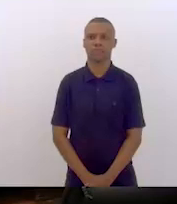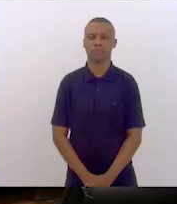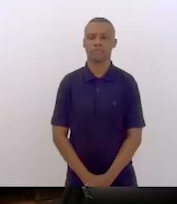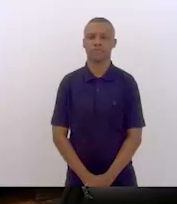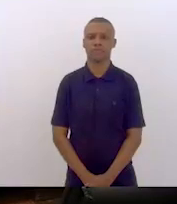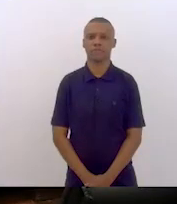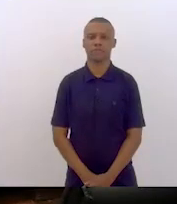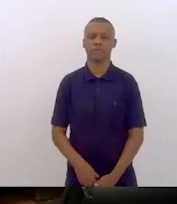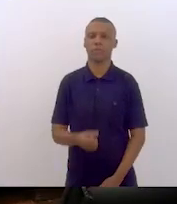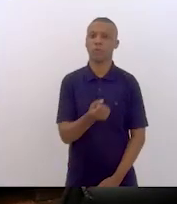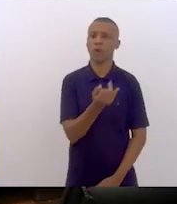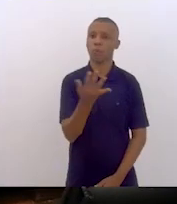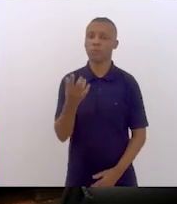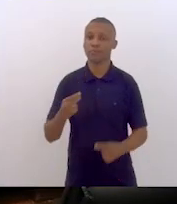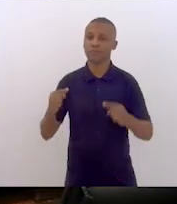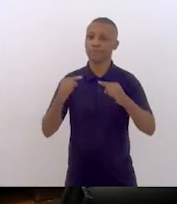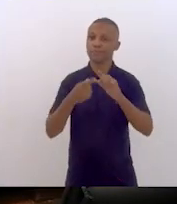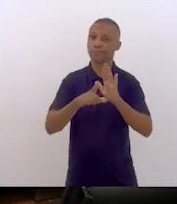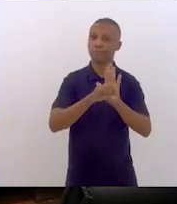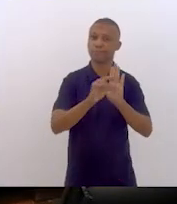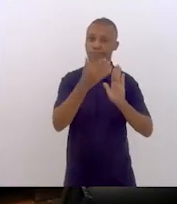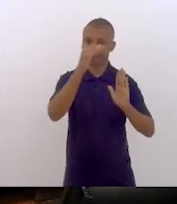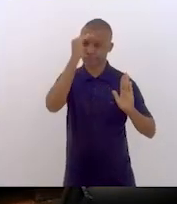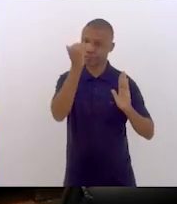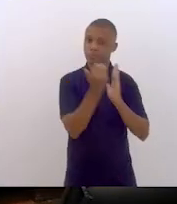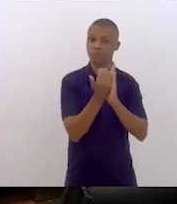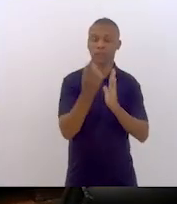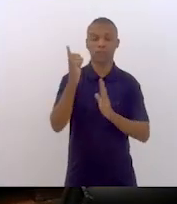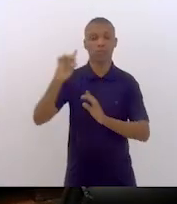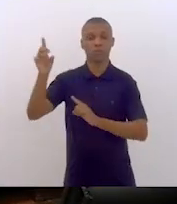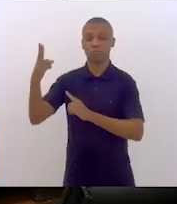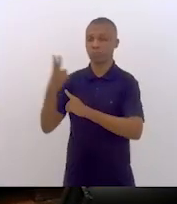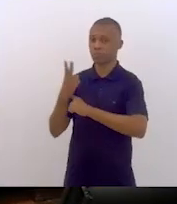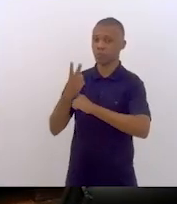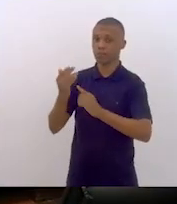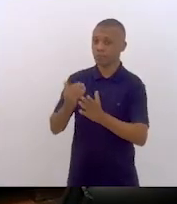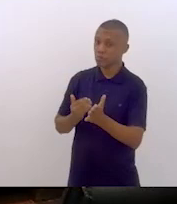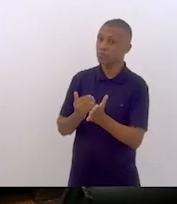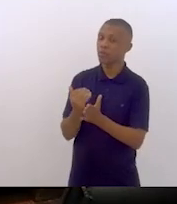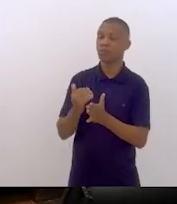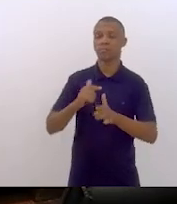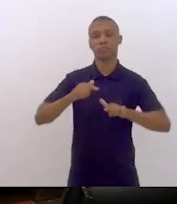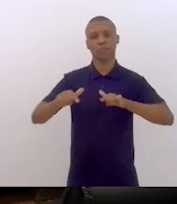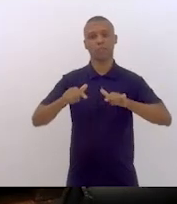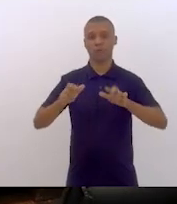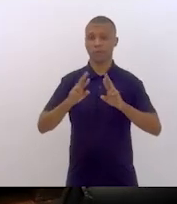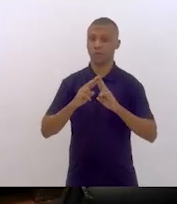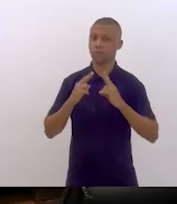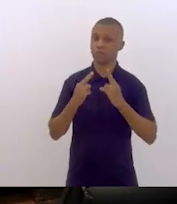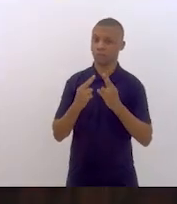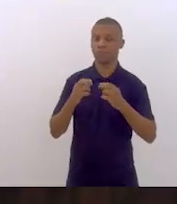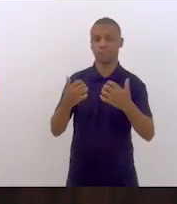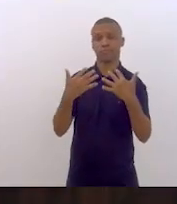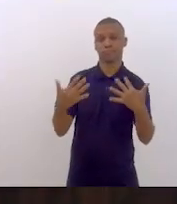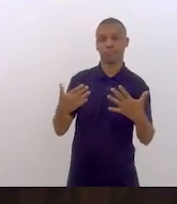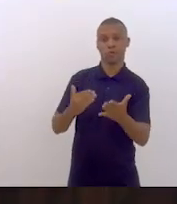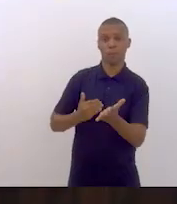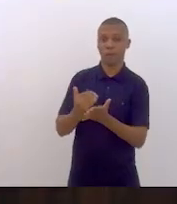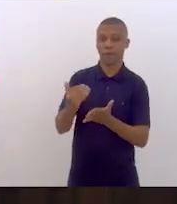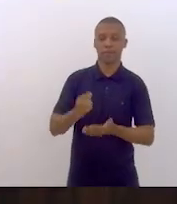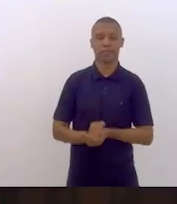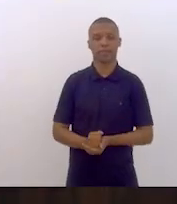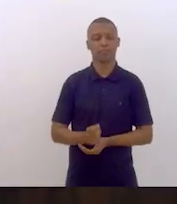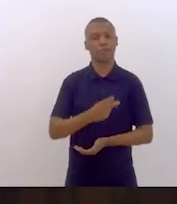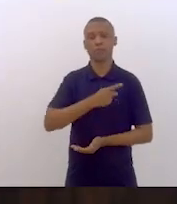havendo número legal e sobre a proteção de Deus iniciamos o nosso trabalho está aberto a sessão a presença convido o novo